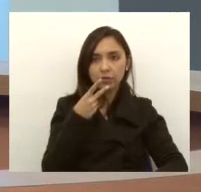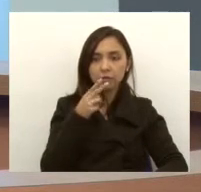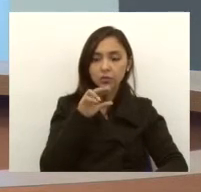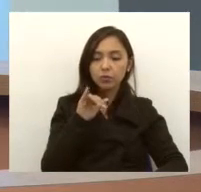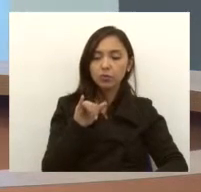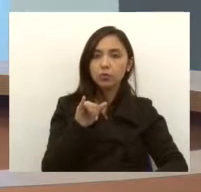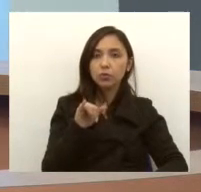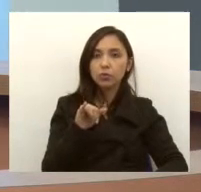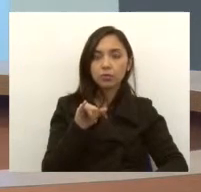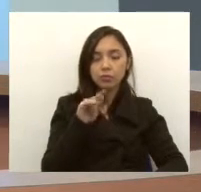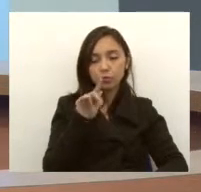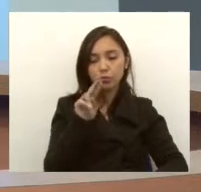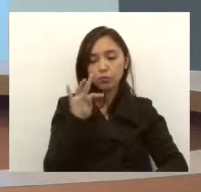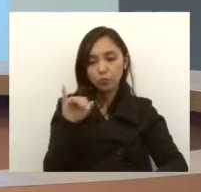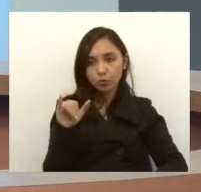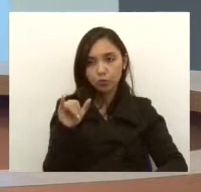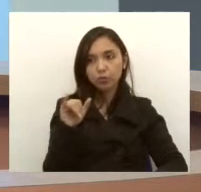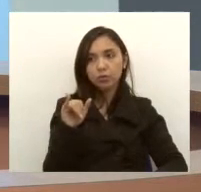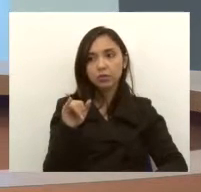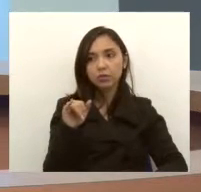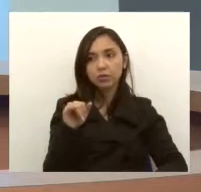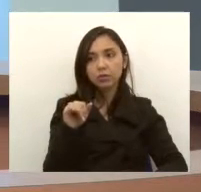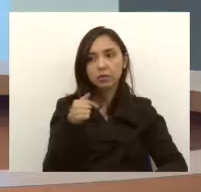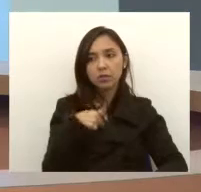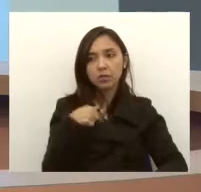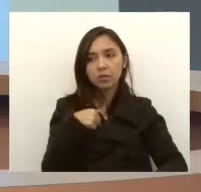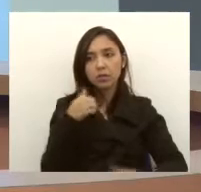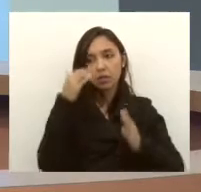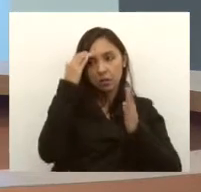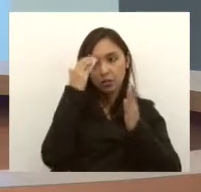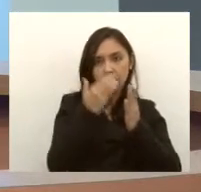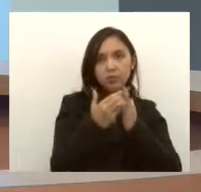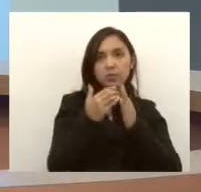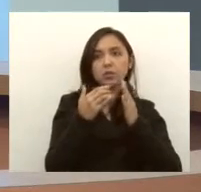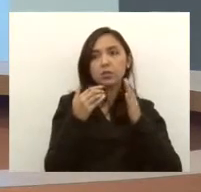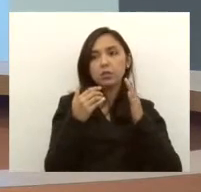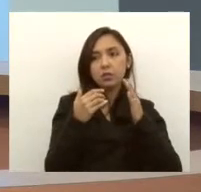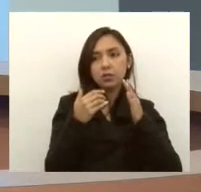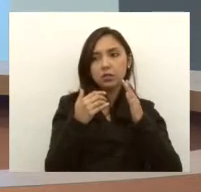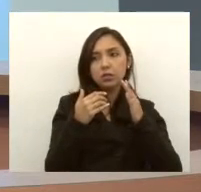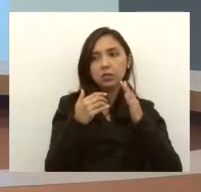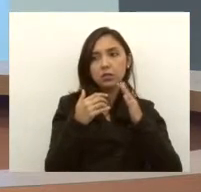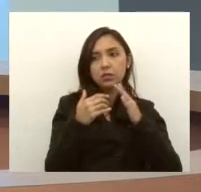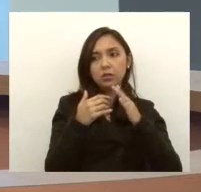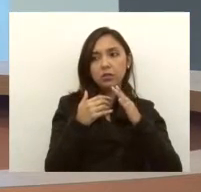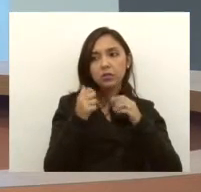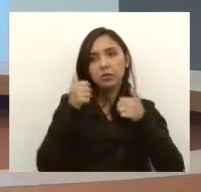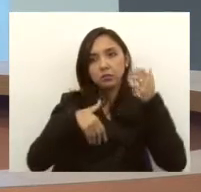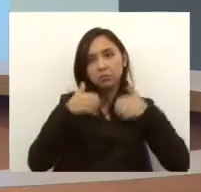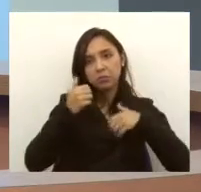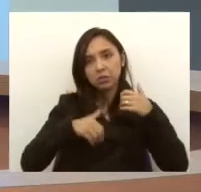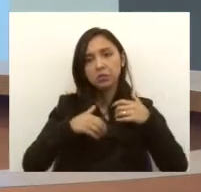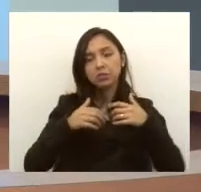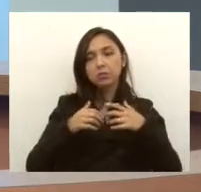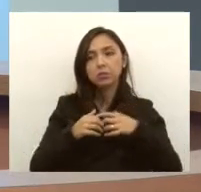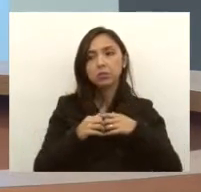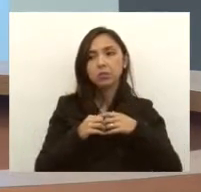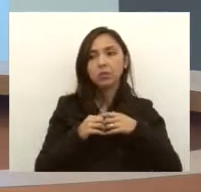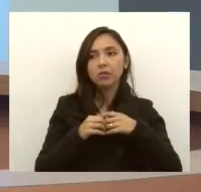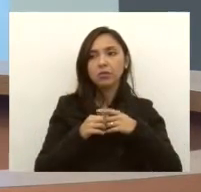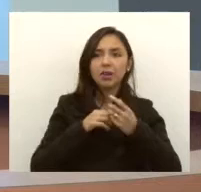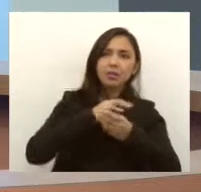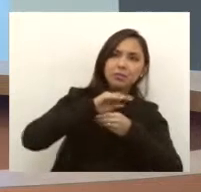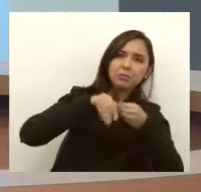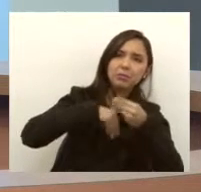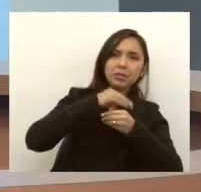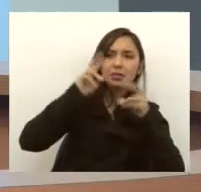dele, ele diz que está cumprindo com o regimento ao justificar e falar sobre o fim do mundo. E começa a misturar todos